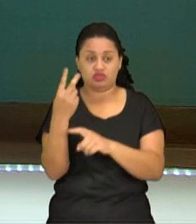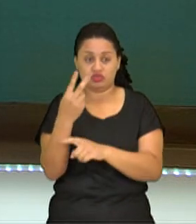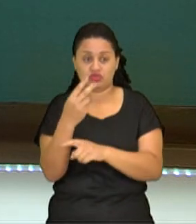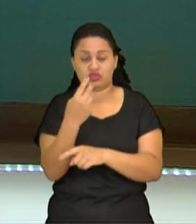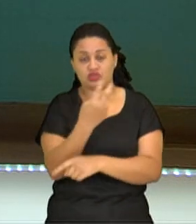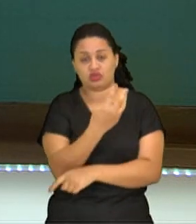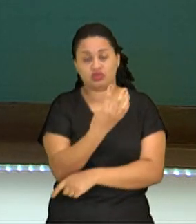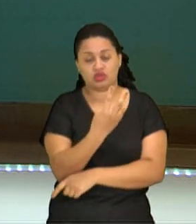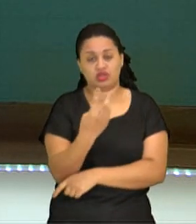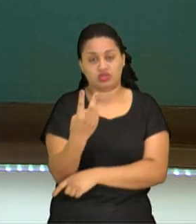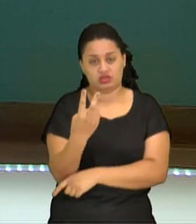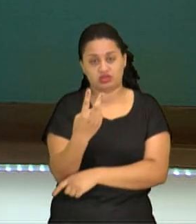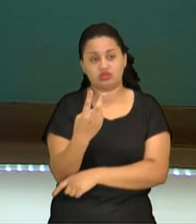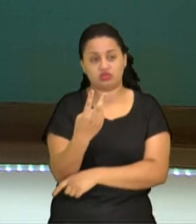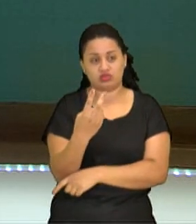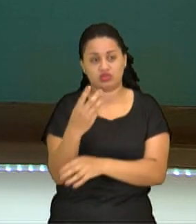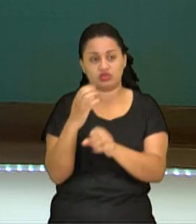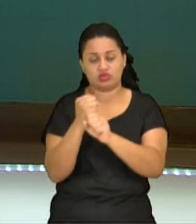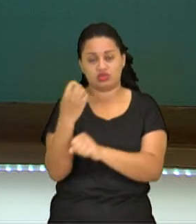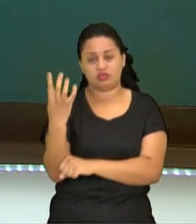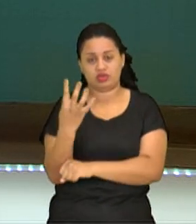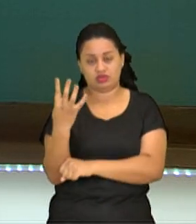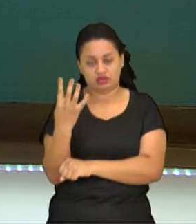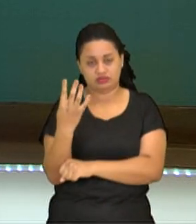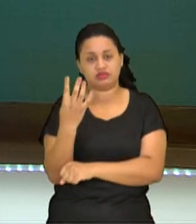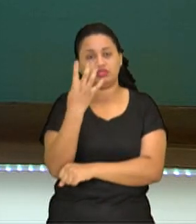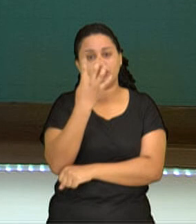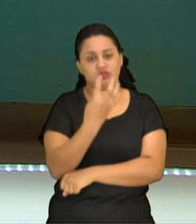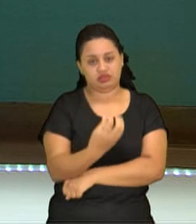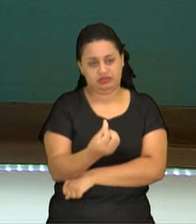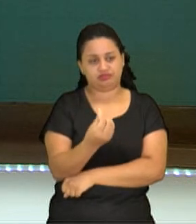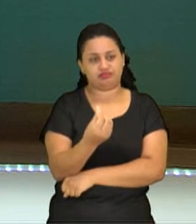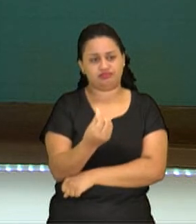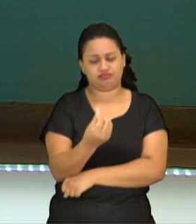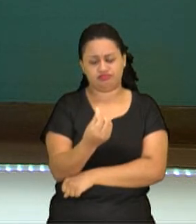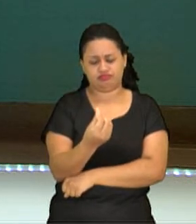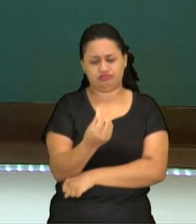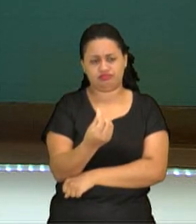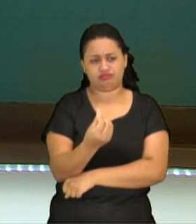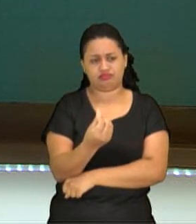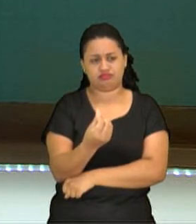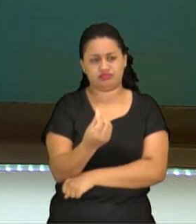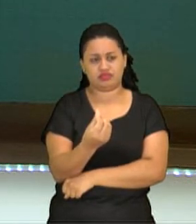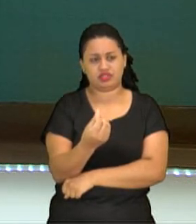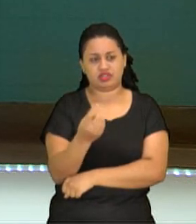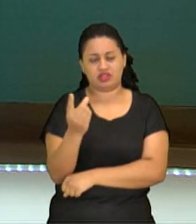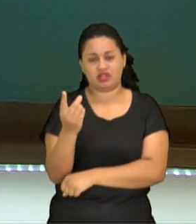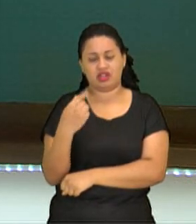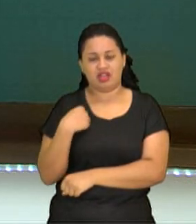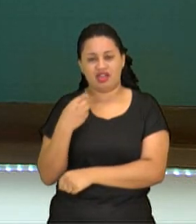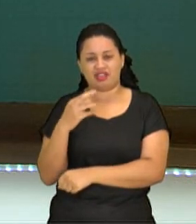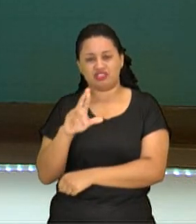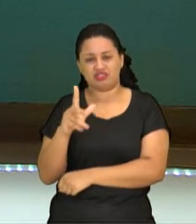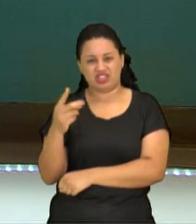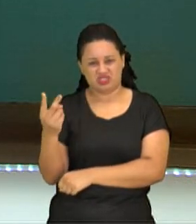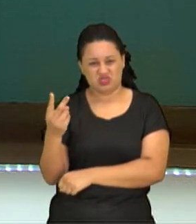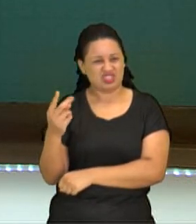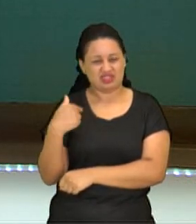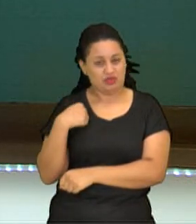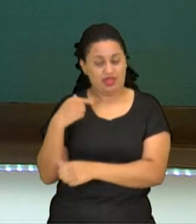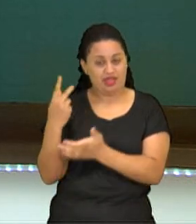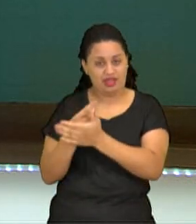42. 42 mais 4 dá 46. Opa, prof, errou aqui, ó. Faltou o 1 e o 6. Depois vai ser corrigido,